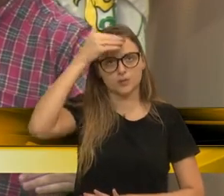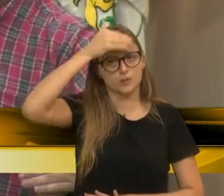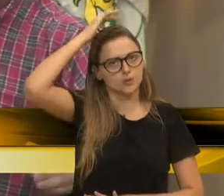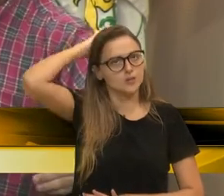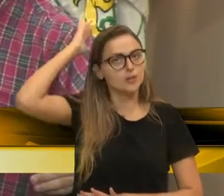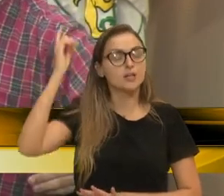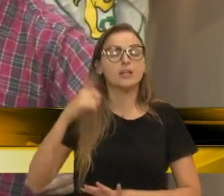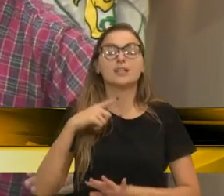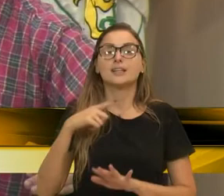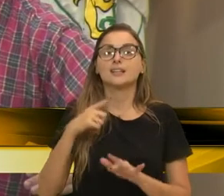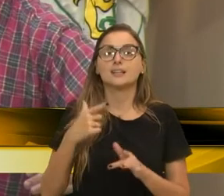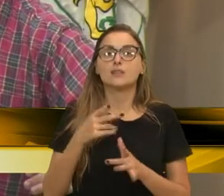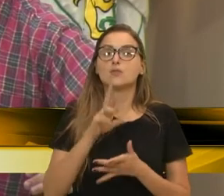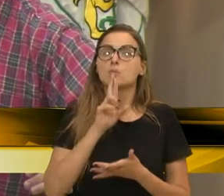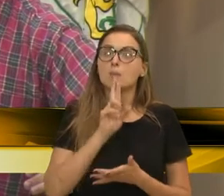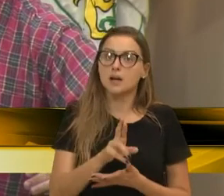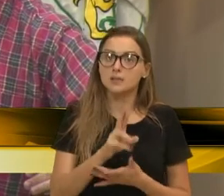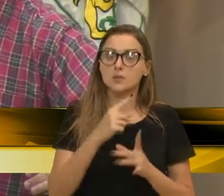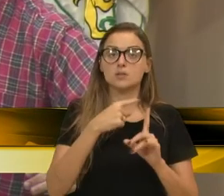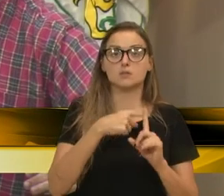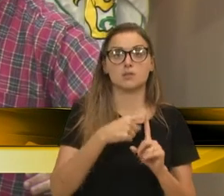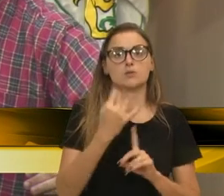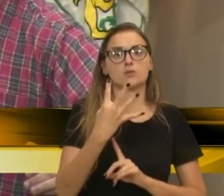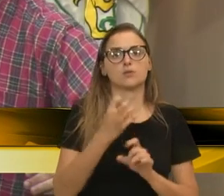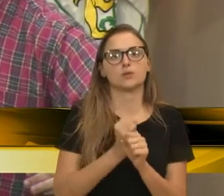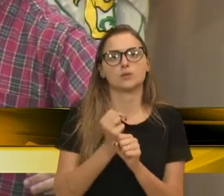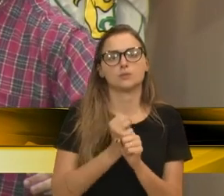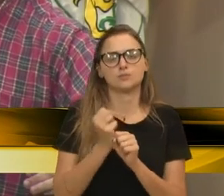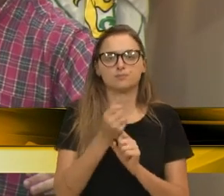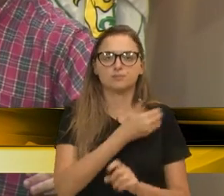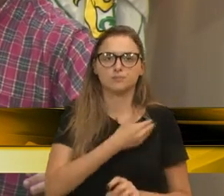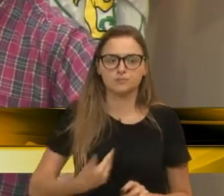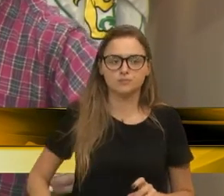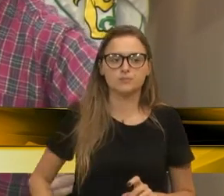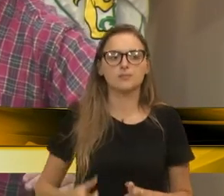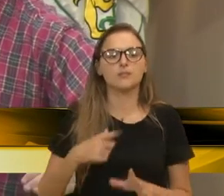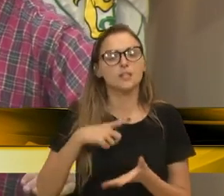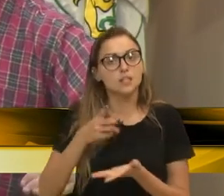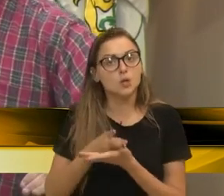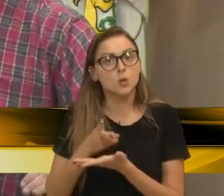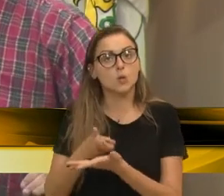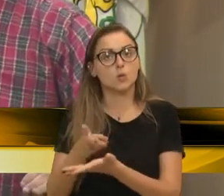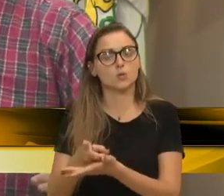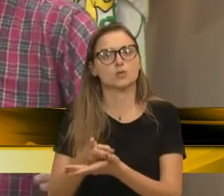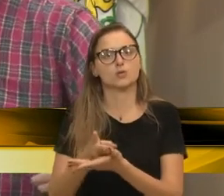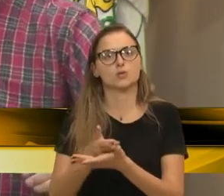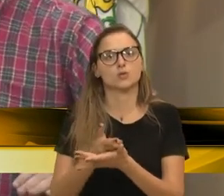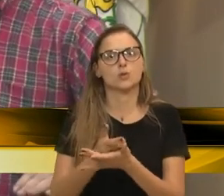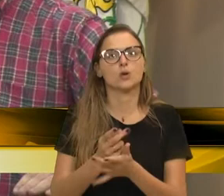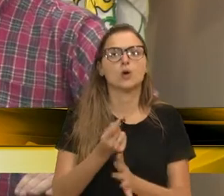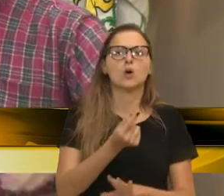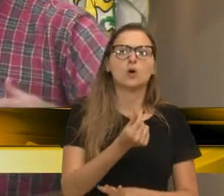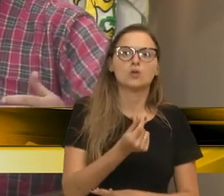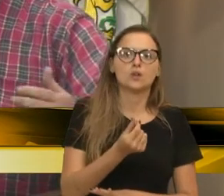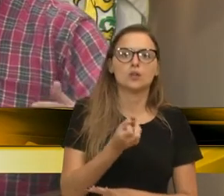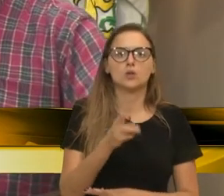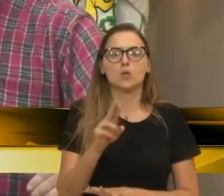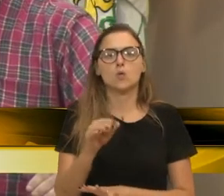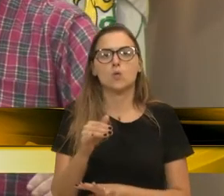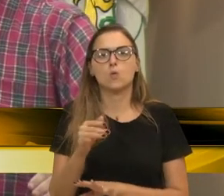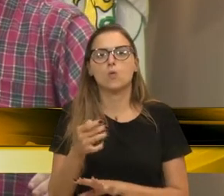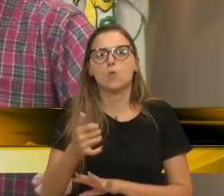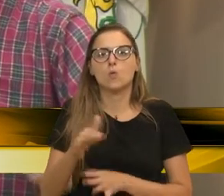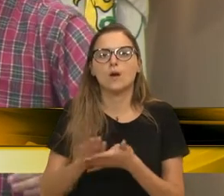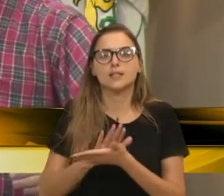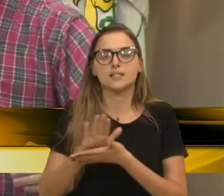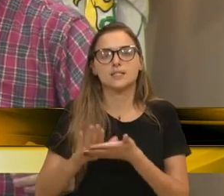que deu um belo resultado durante os 4 anos de governo e que pôde se manter a passagem com pouco ou quase nada de aumento durante